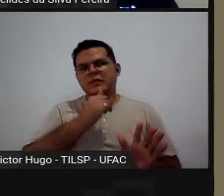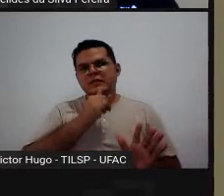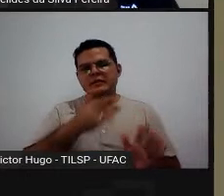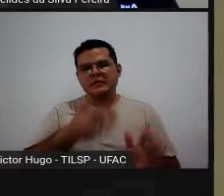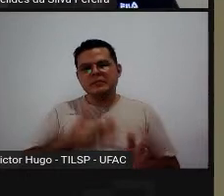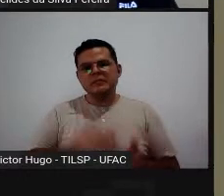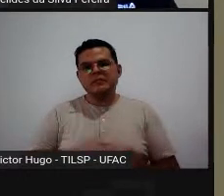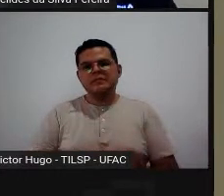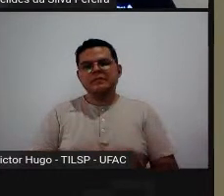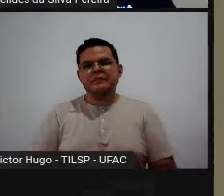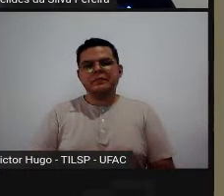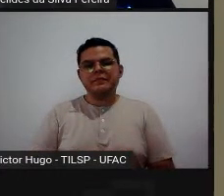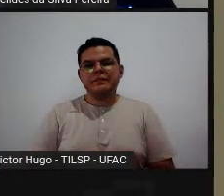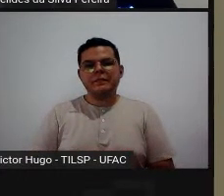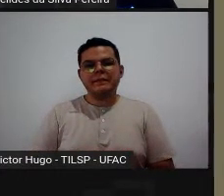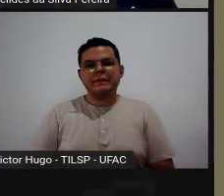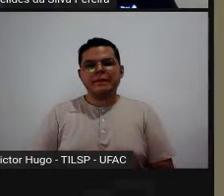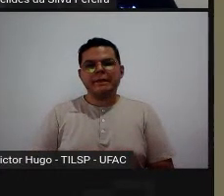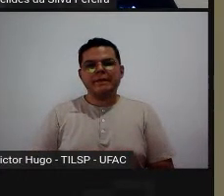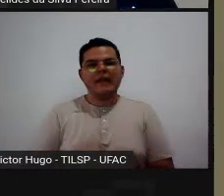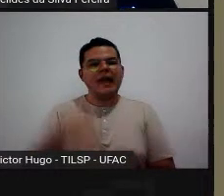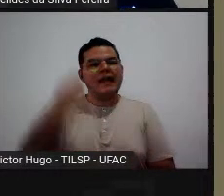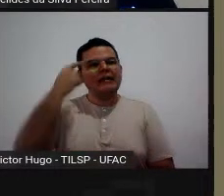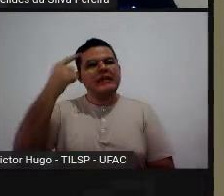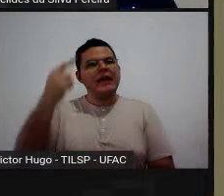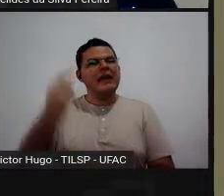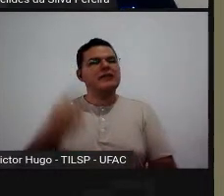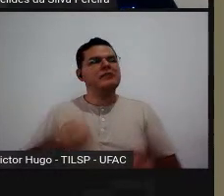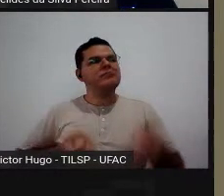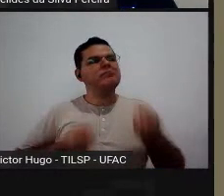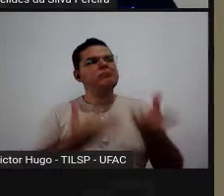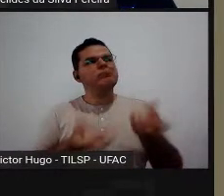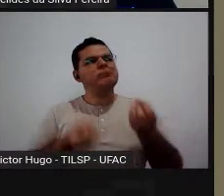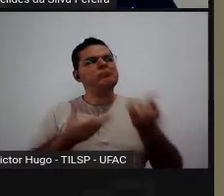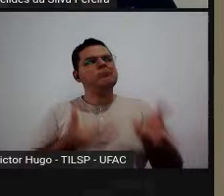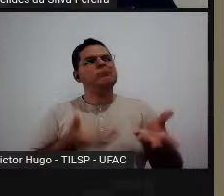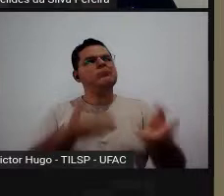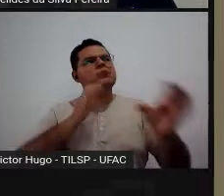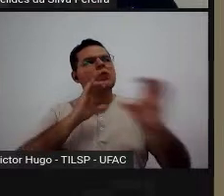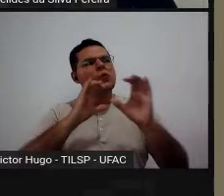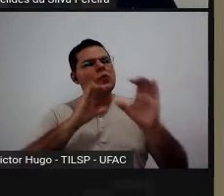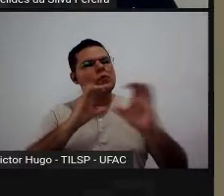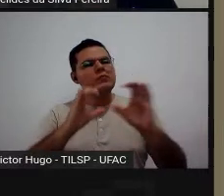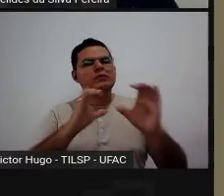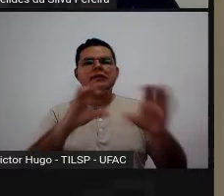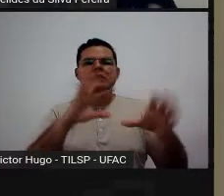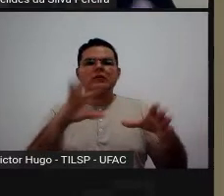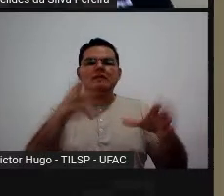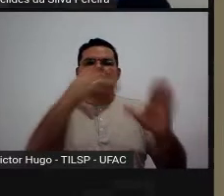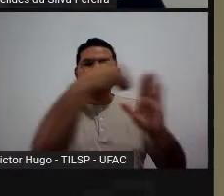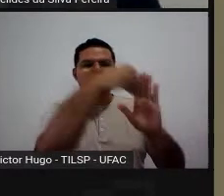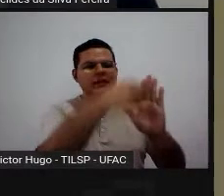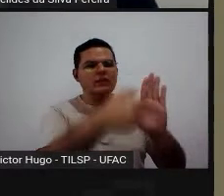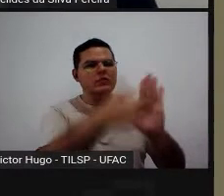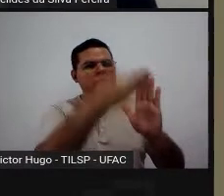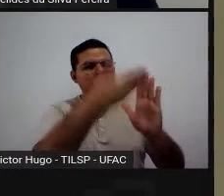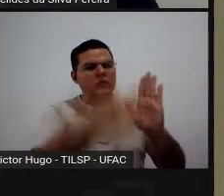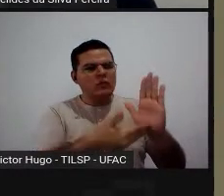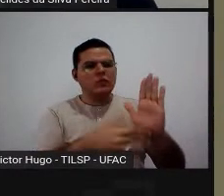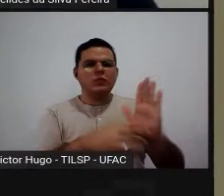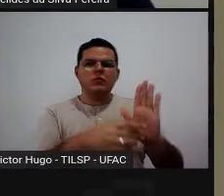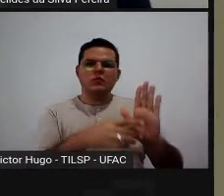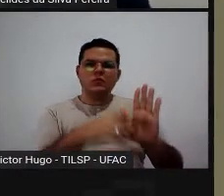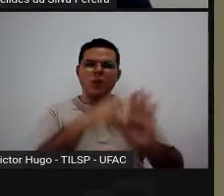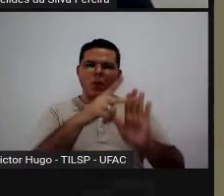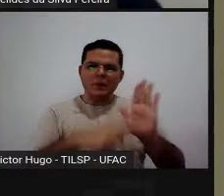a ideia de comunicação e expressão muito presente ainda no plano final da década de 70